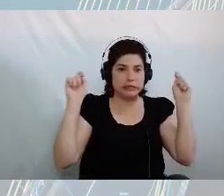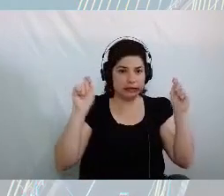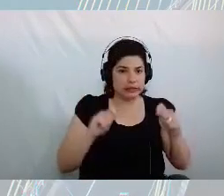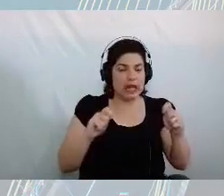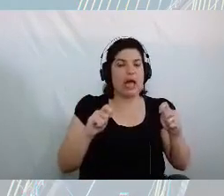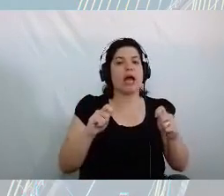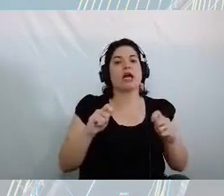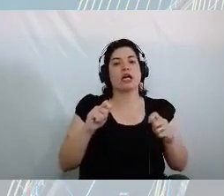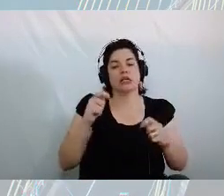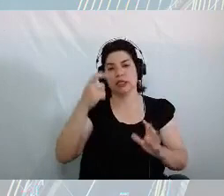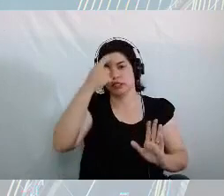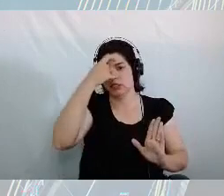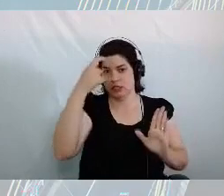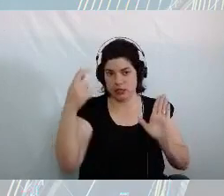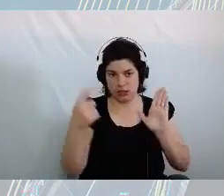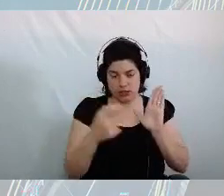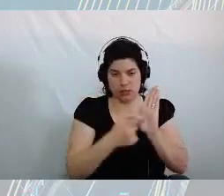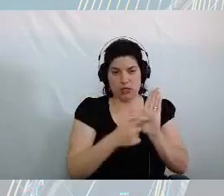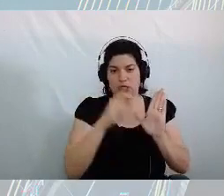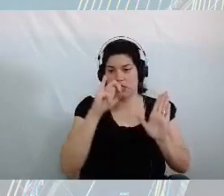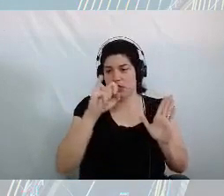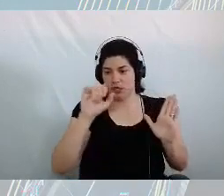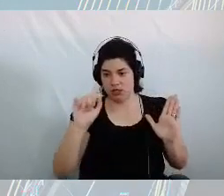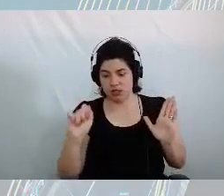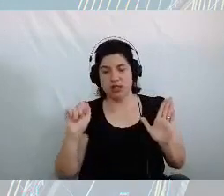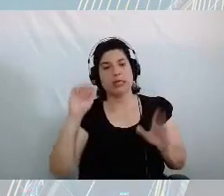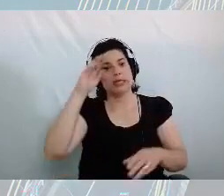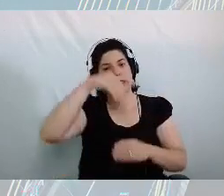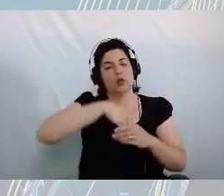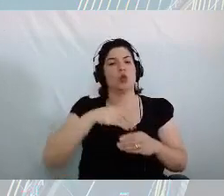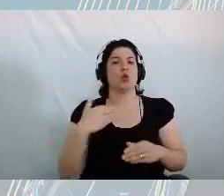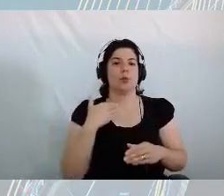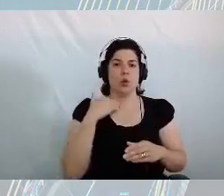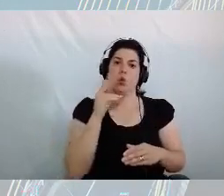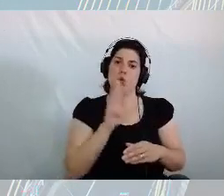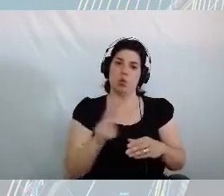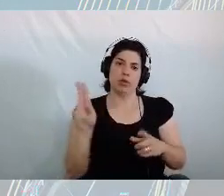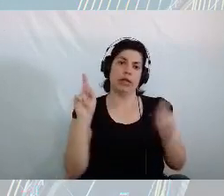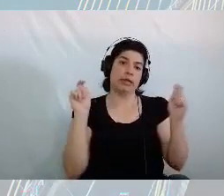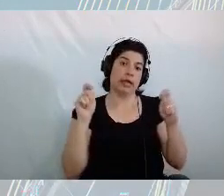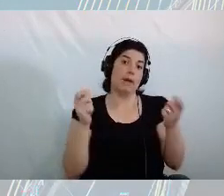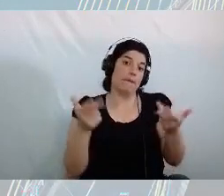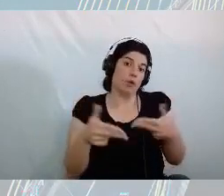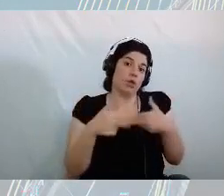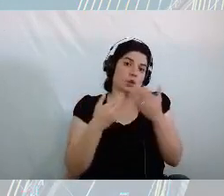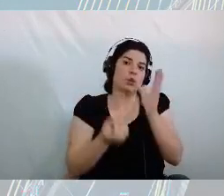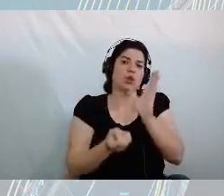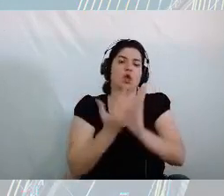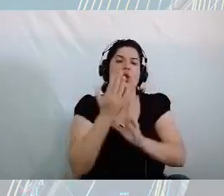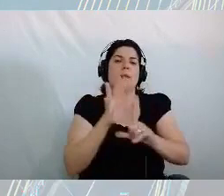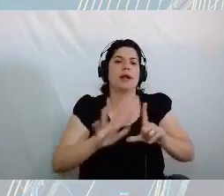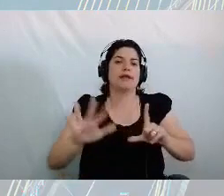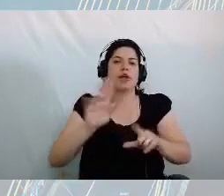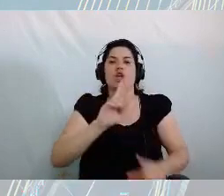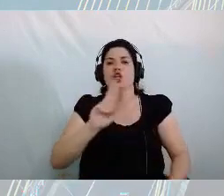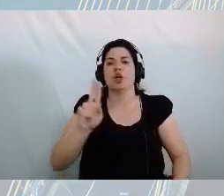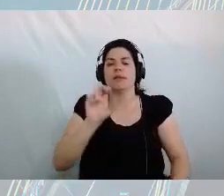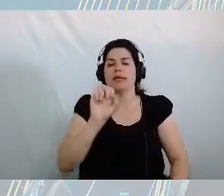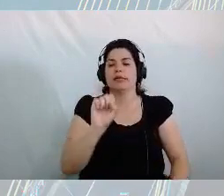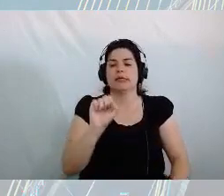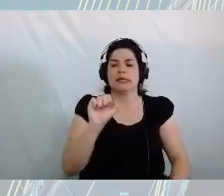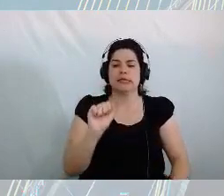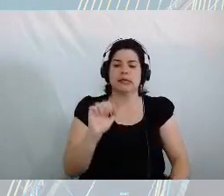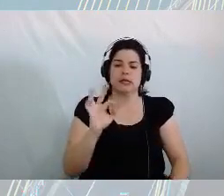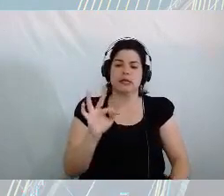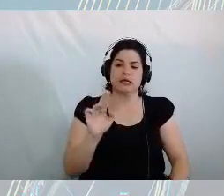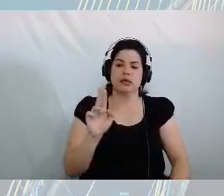AI e AI em si, né, dentro do banco. Então, para isso, a gente está criando uma plataforma que a gente está chamando aqui de Saturno, mas que basicamente essa